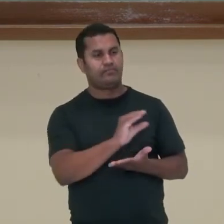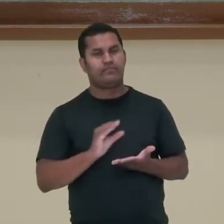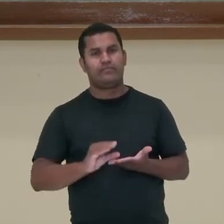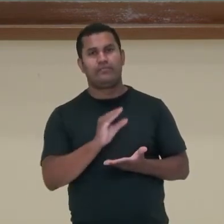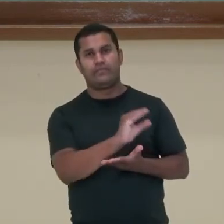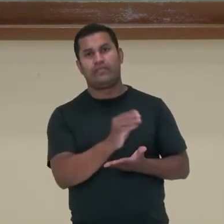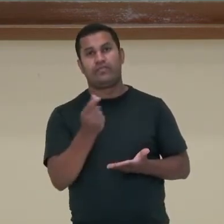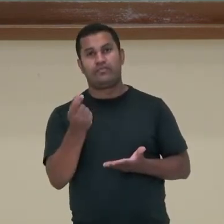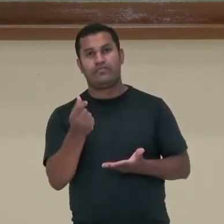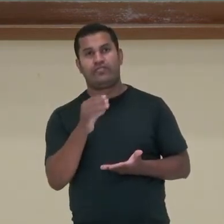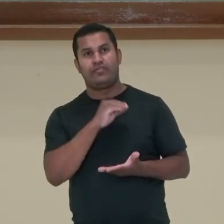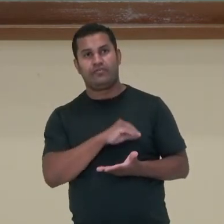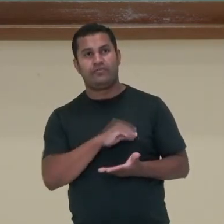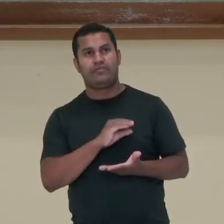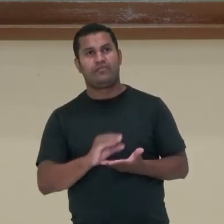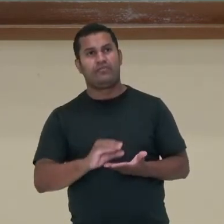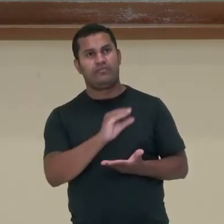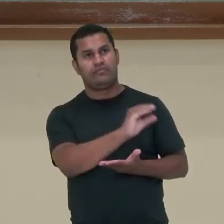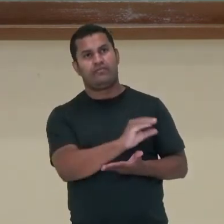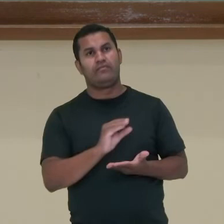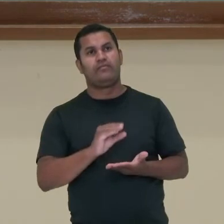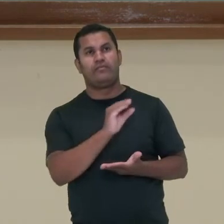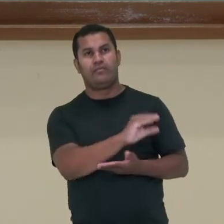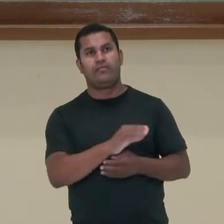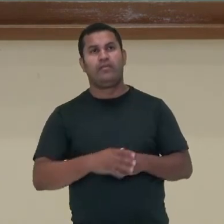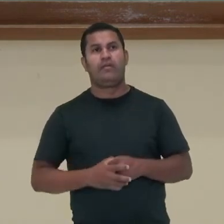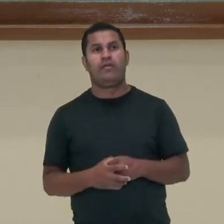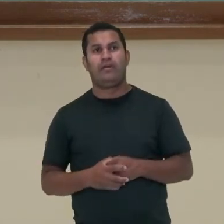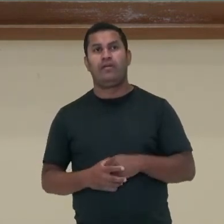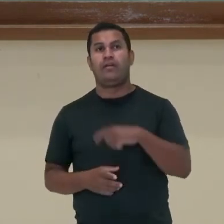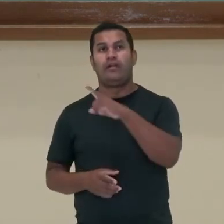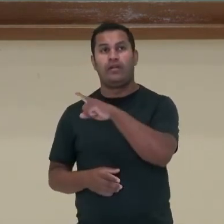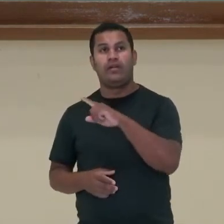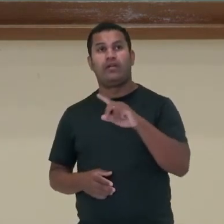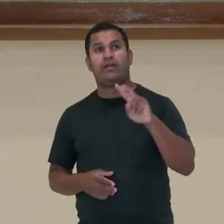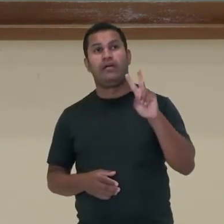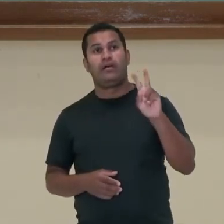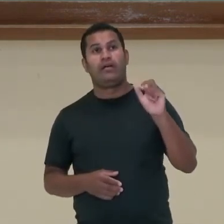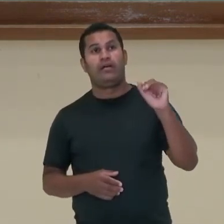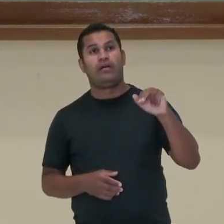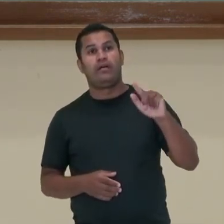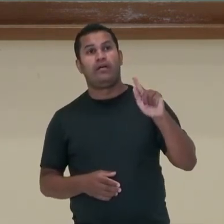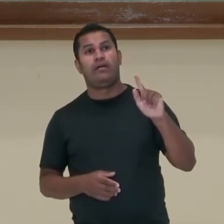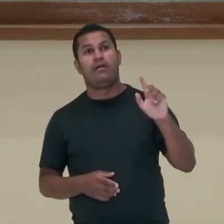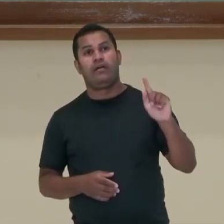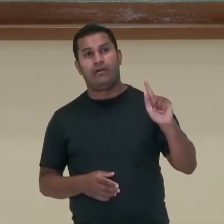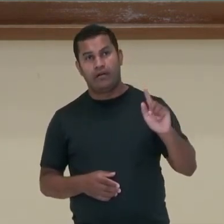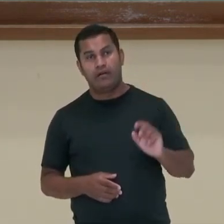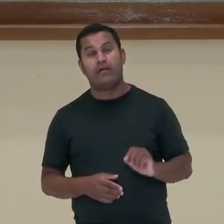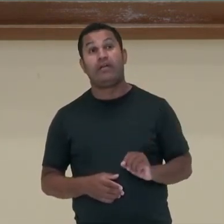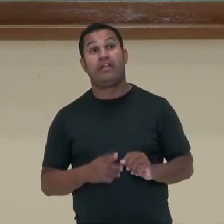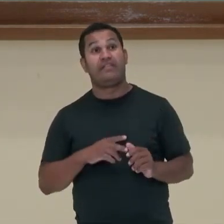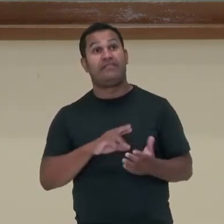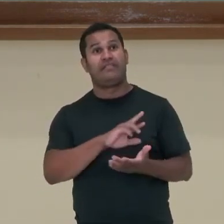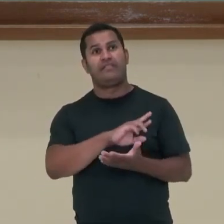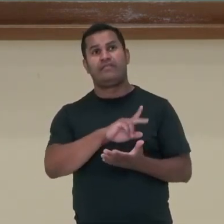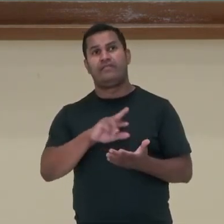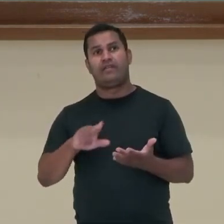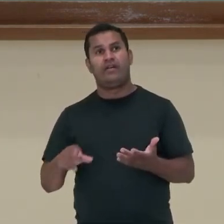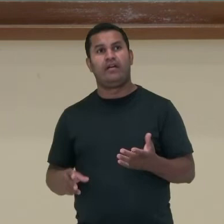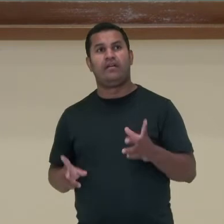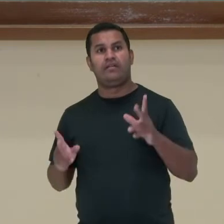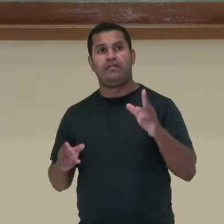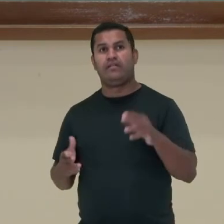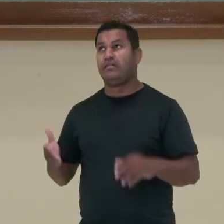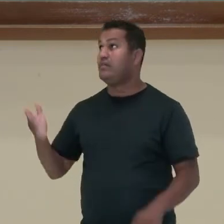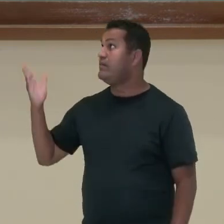anos finais da sua vida. E a gente vai ver que Van Gogh caminhou por diversos estilos até encontrar sua própria identidade. No início da sua pintura era realista,